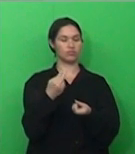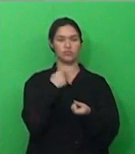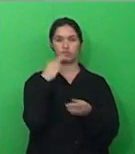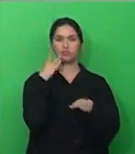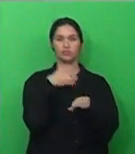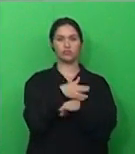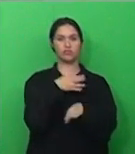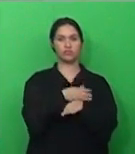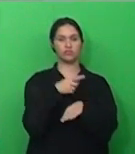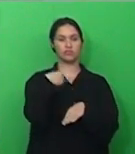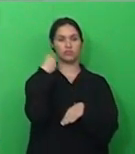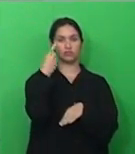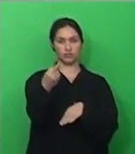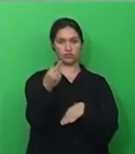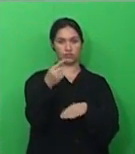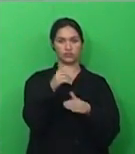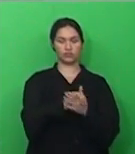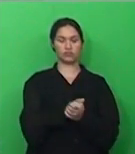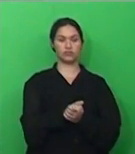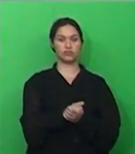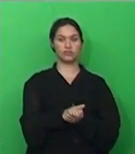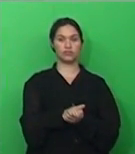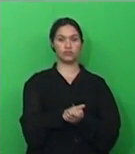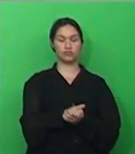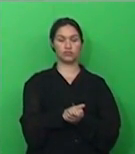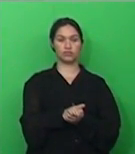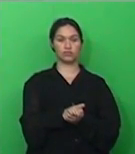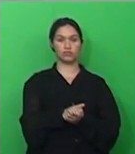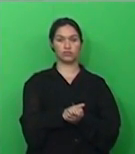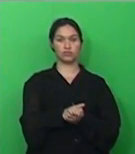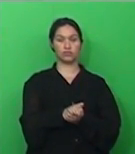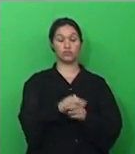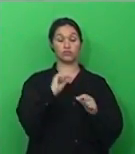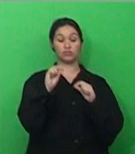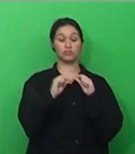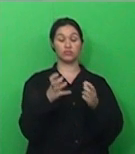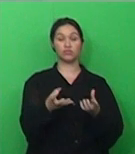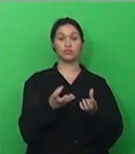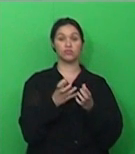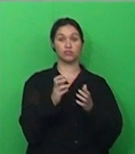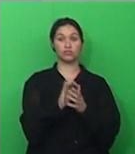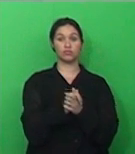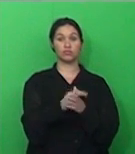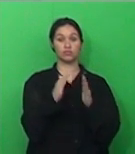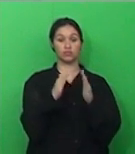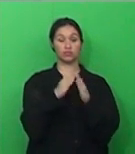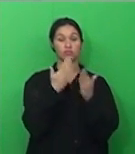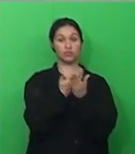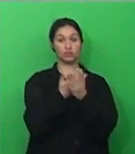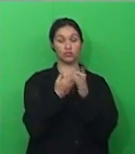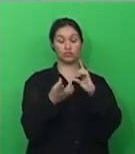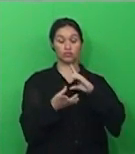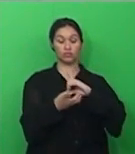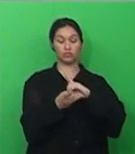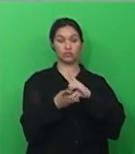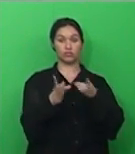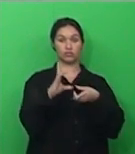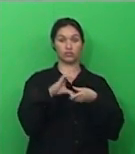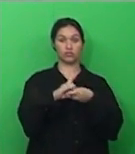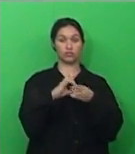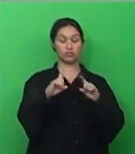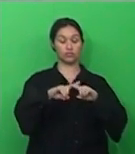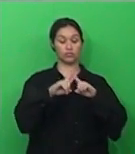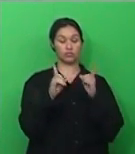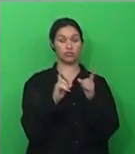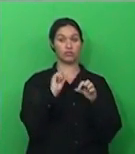Potelec e vereador pastor Jair Alexandre. E o que eles propõem hoje lá é a Escola Democrática. Mas vejam bem o